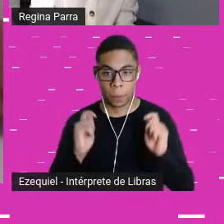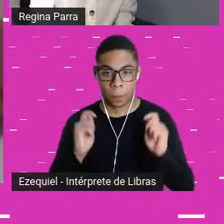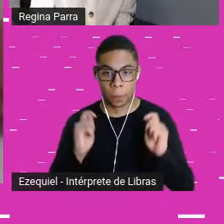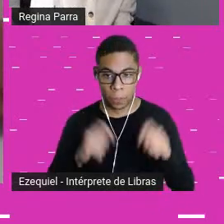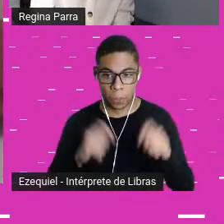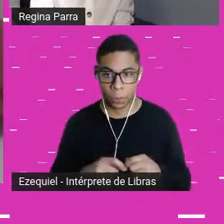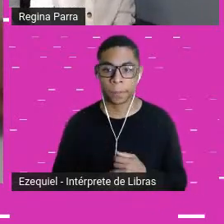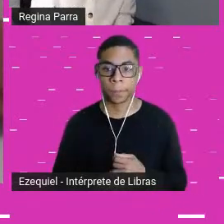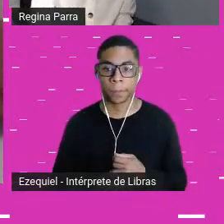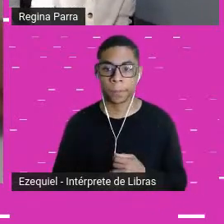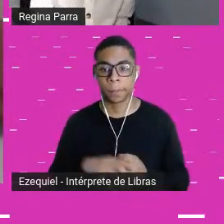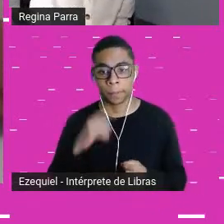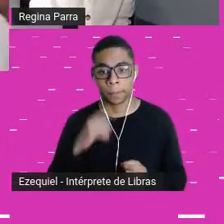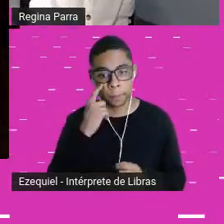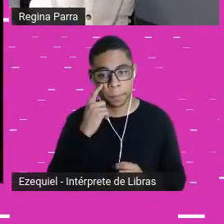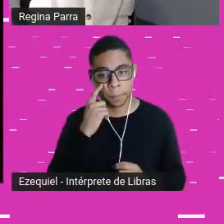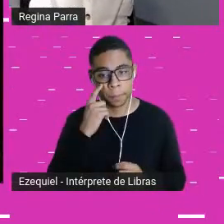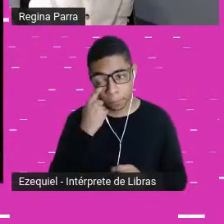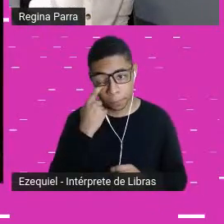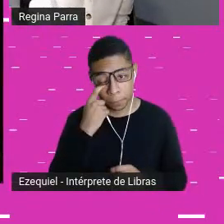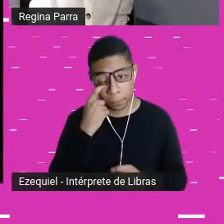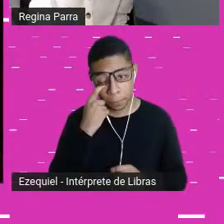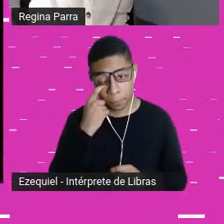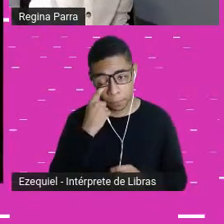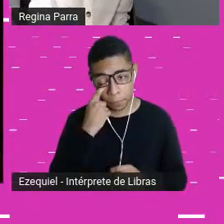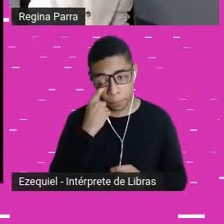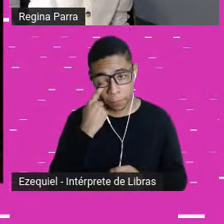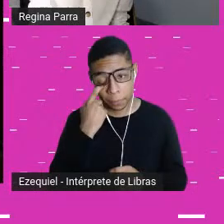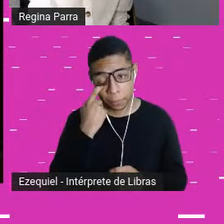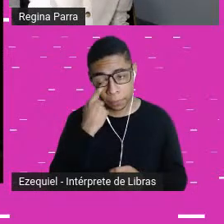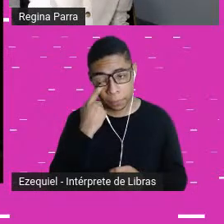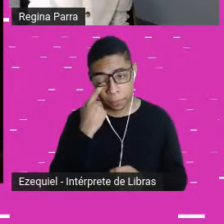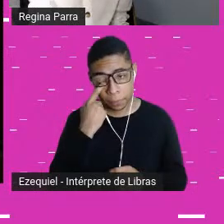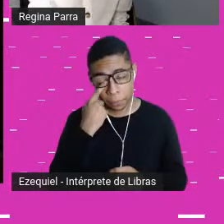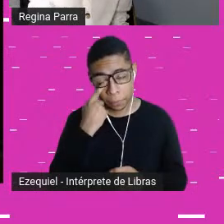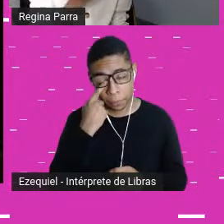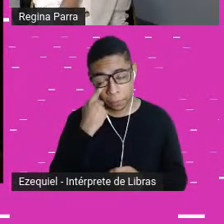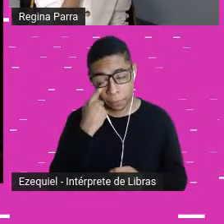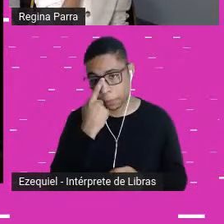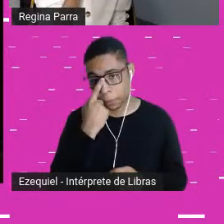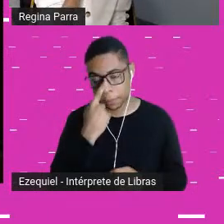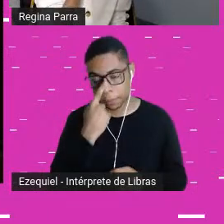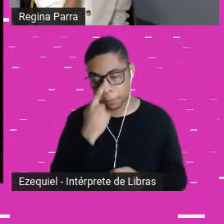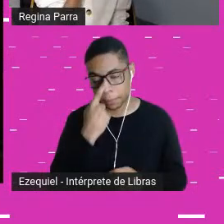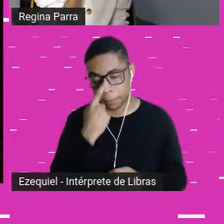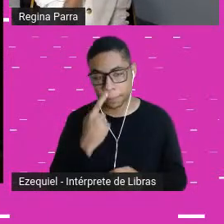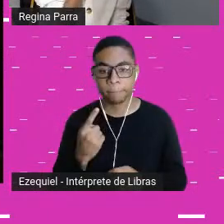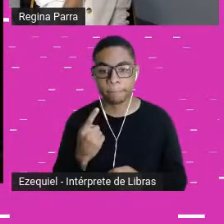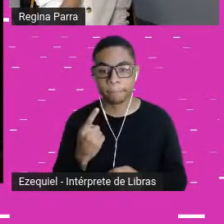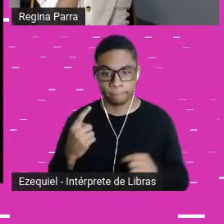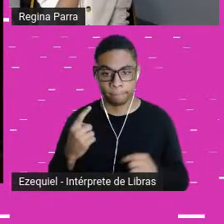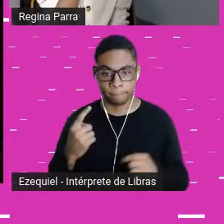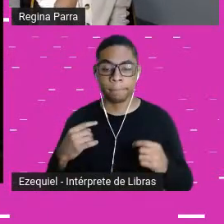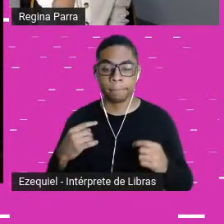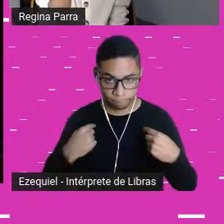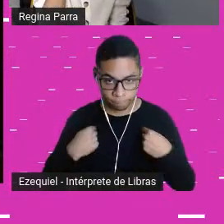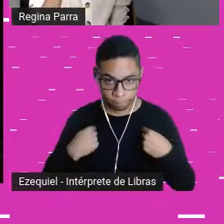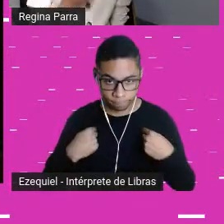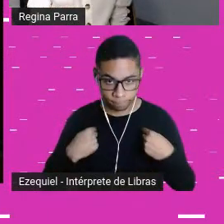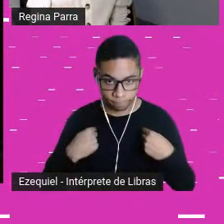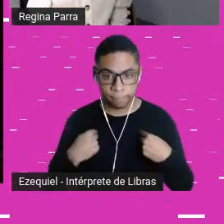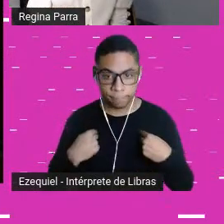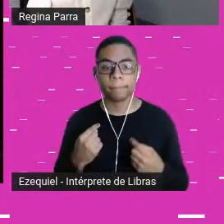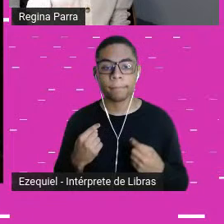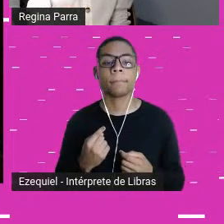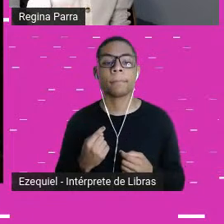Posso começar, então? Por favor. No meu caso, assim, o que ecoa muito, e